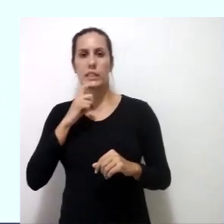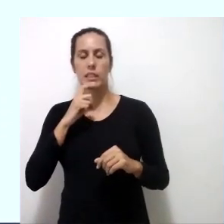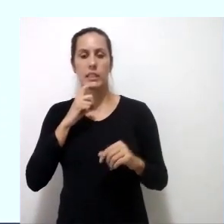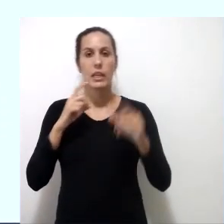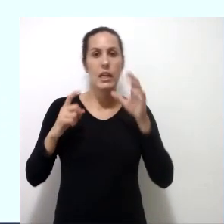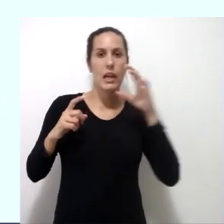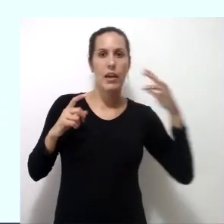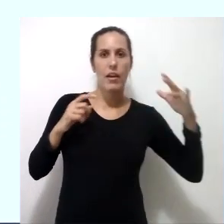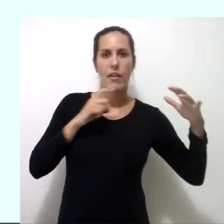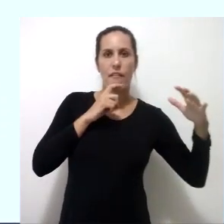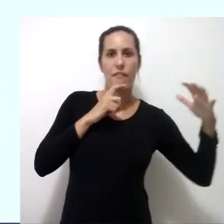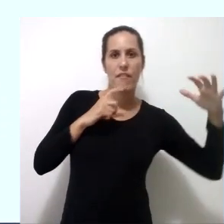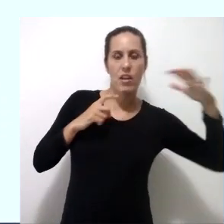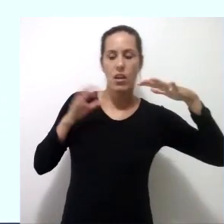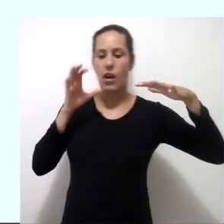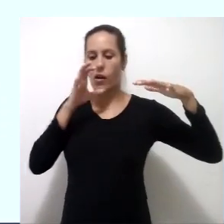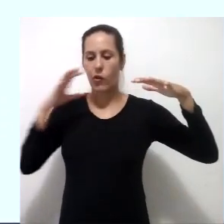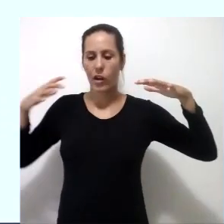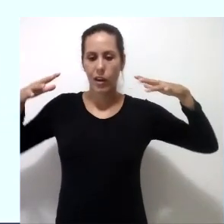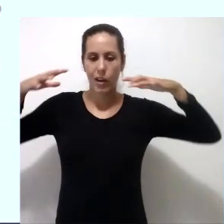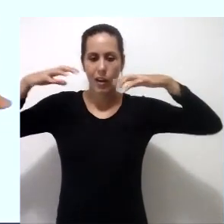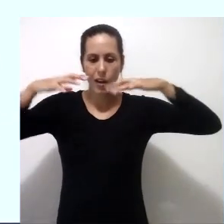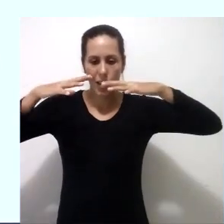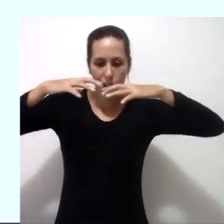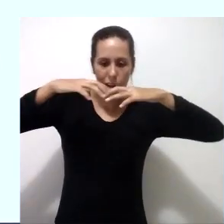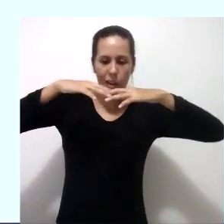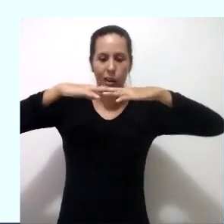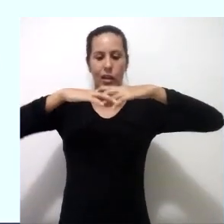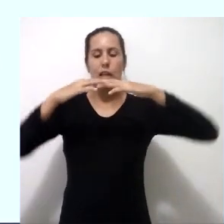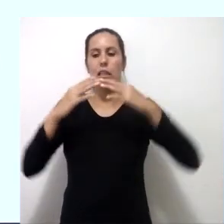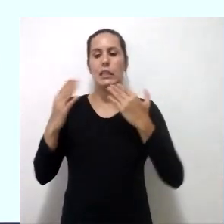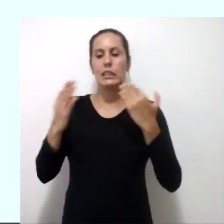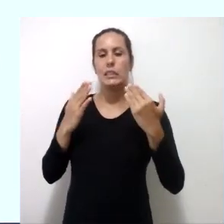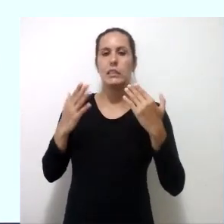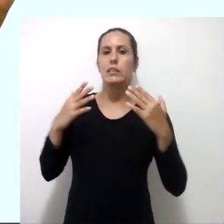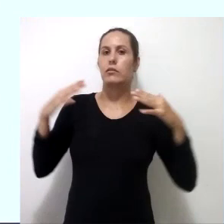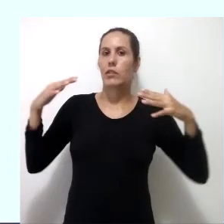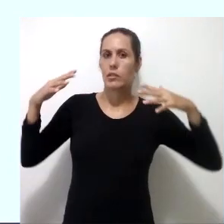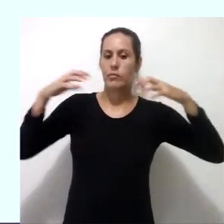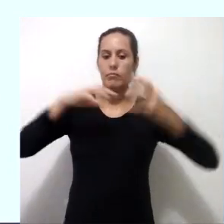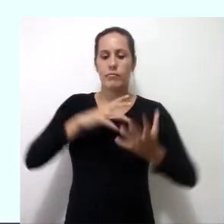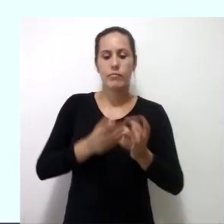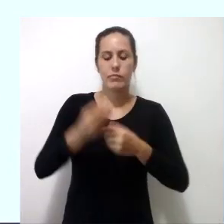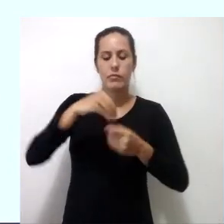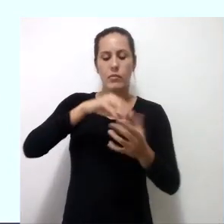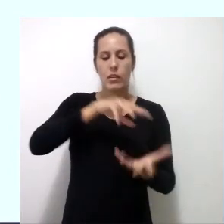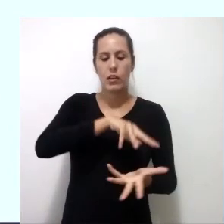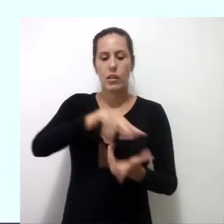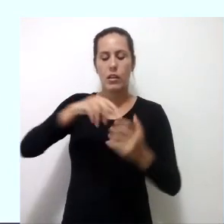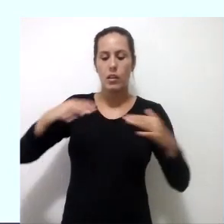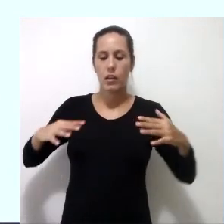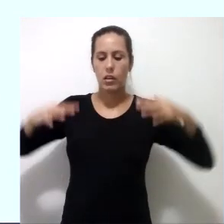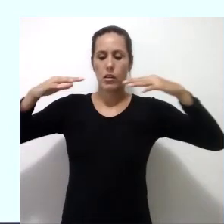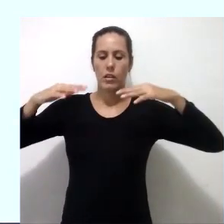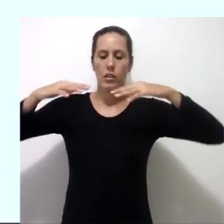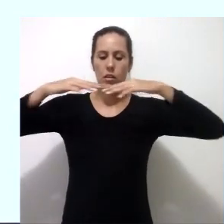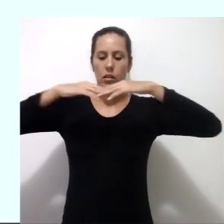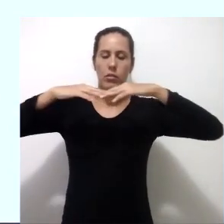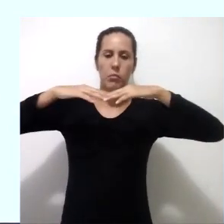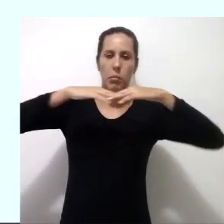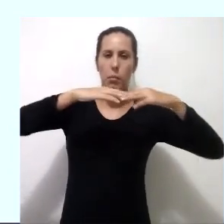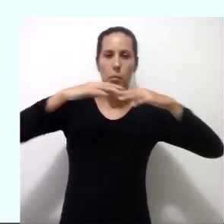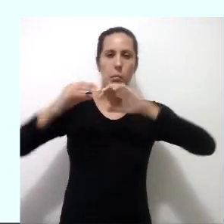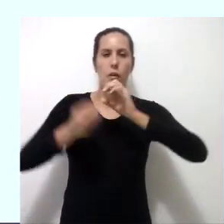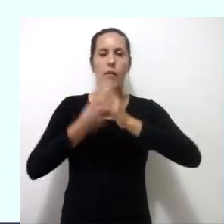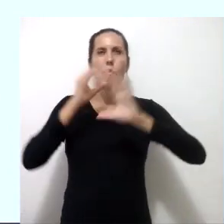fria, frente quente, né? O ar que vai se encontrar na nossa atmosfera, em relação à questão das nuvens,